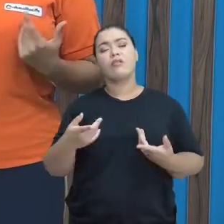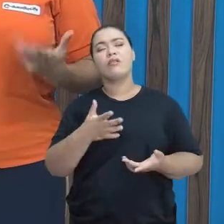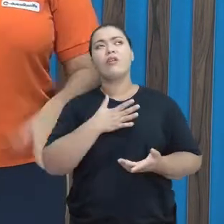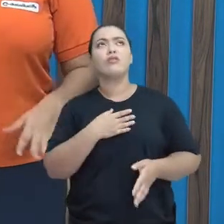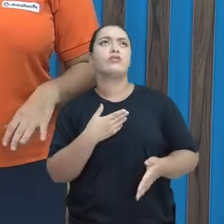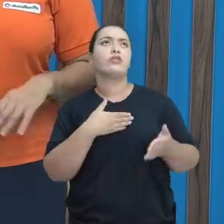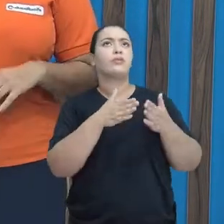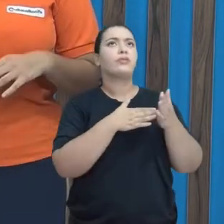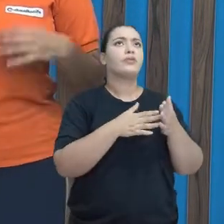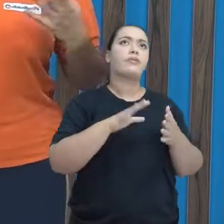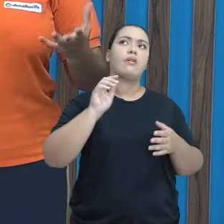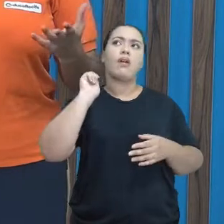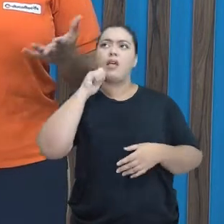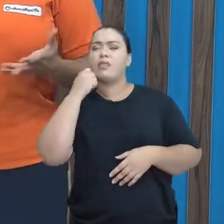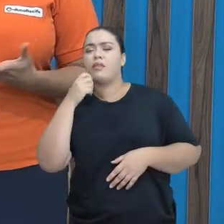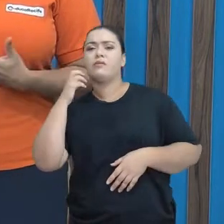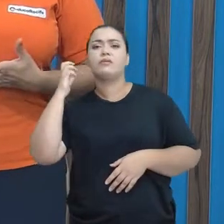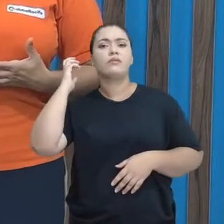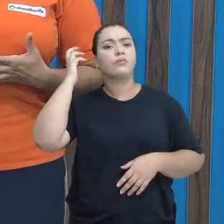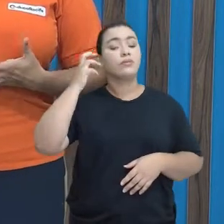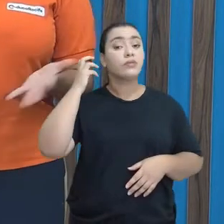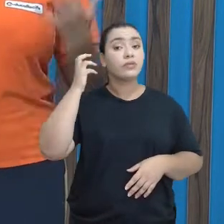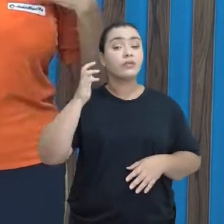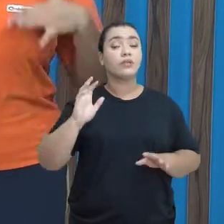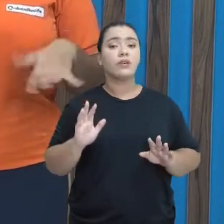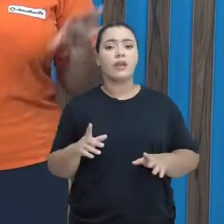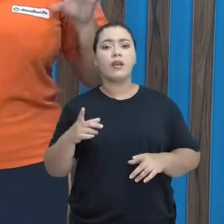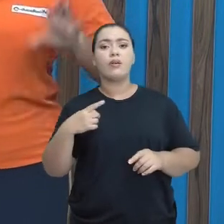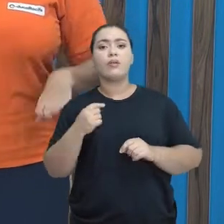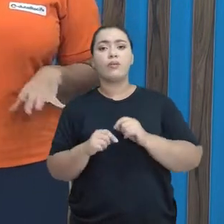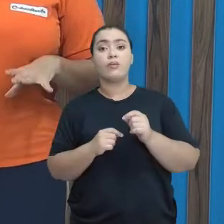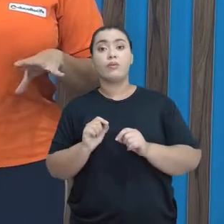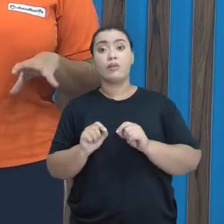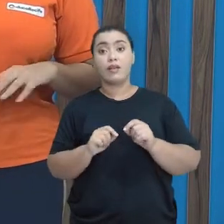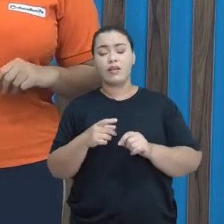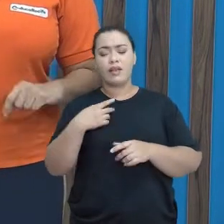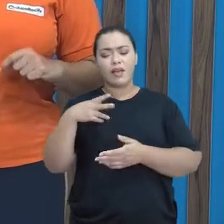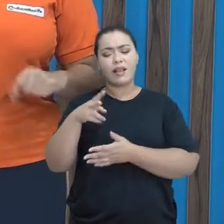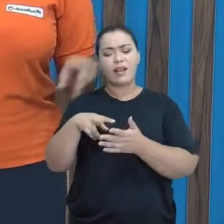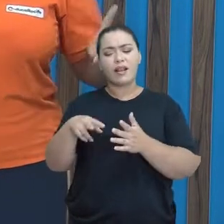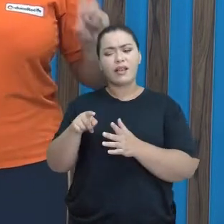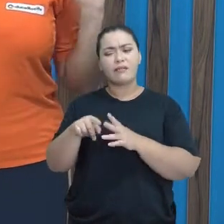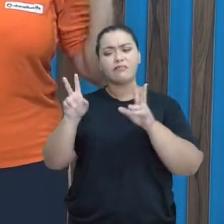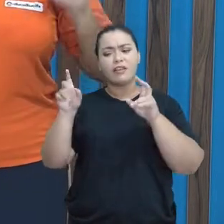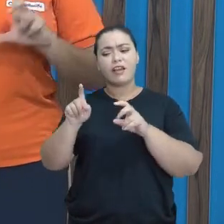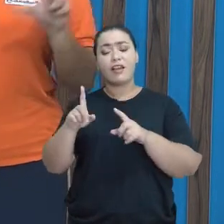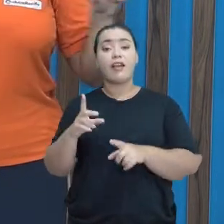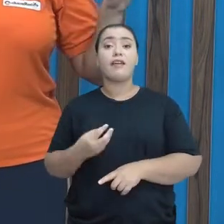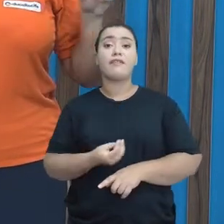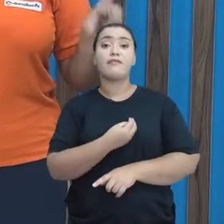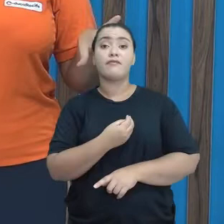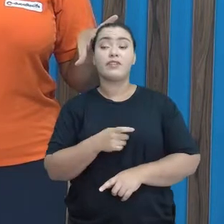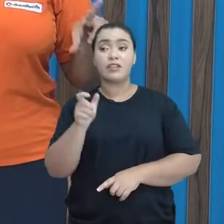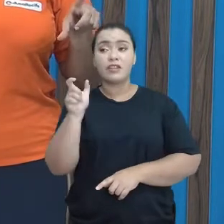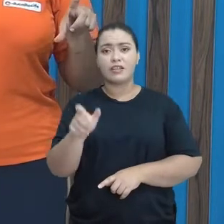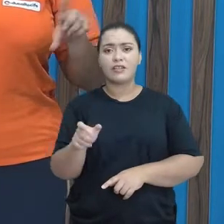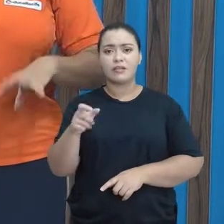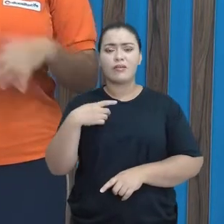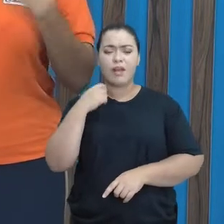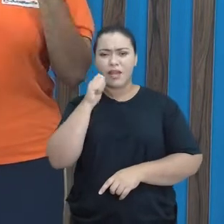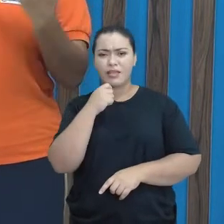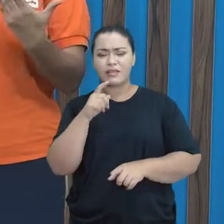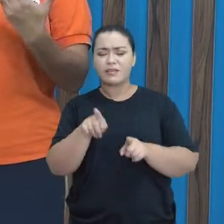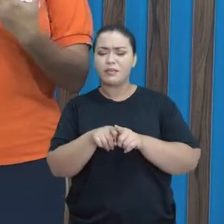pintor, um artista, um músico, e aí ler sobre a vida dele faz com que a gente até abra os nossos olhos e a